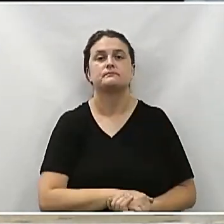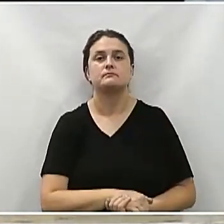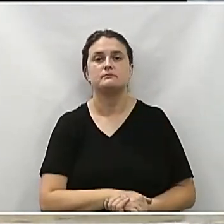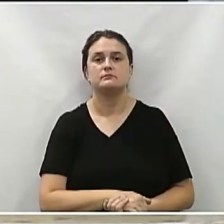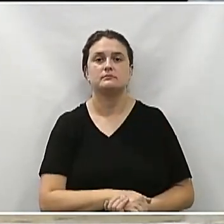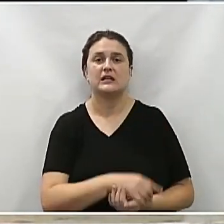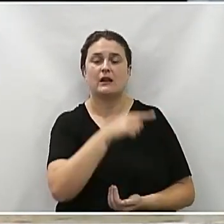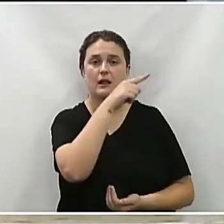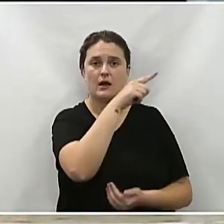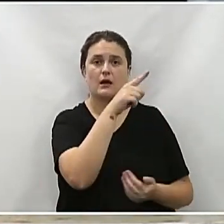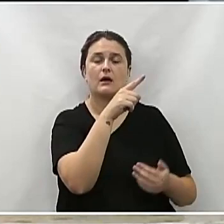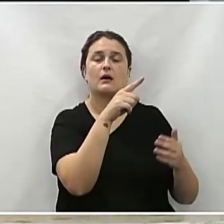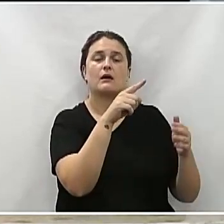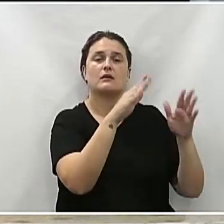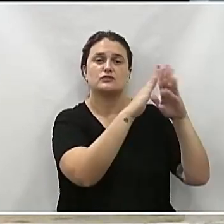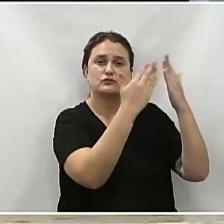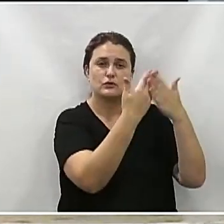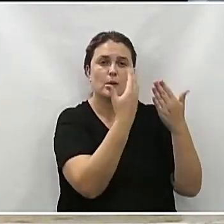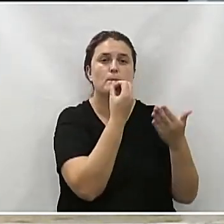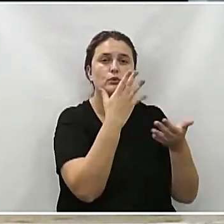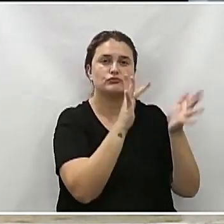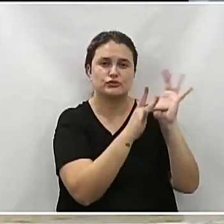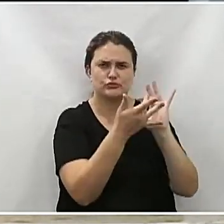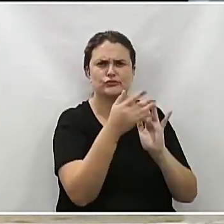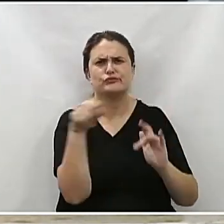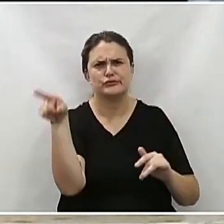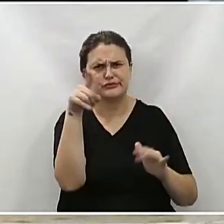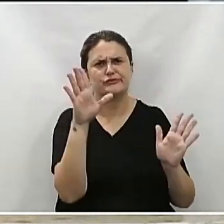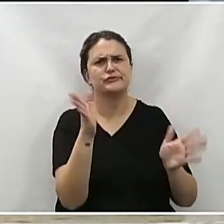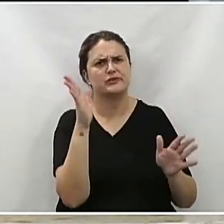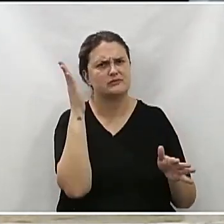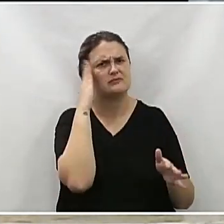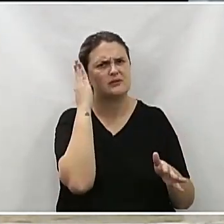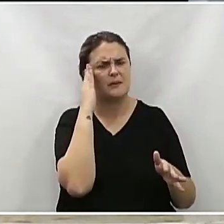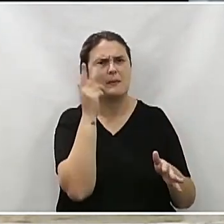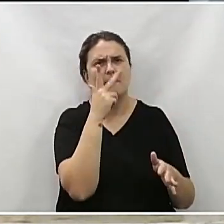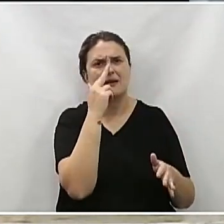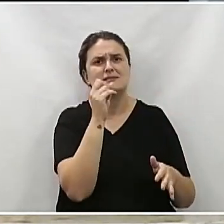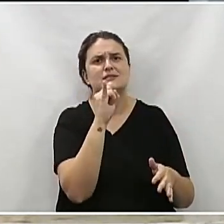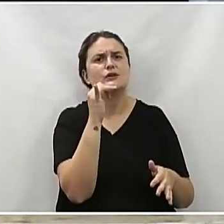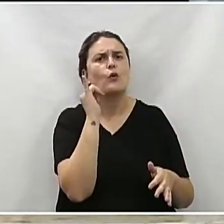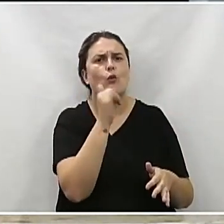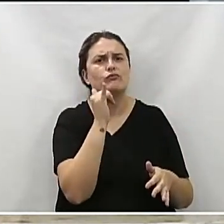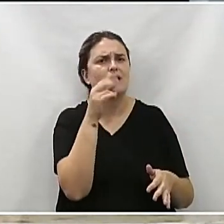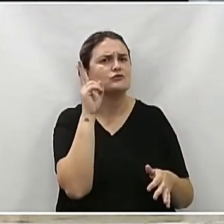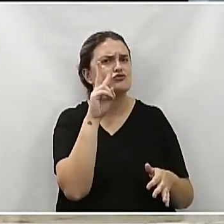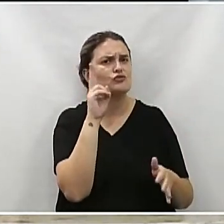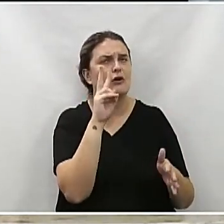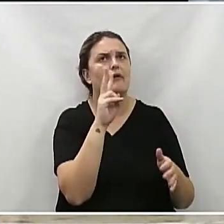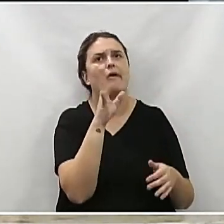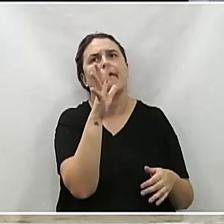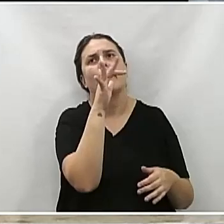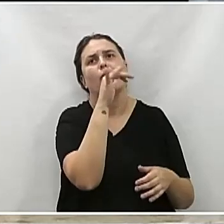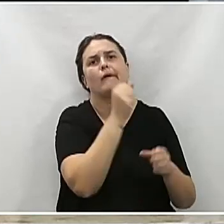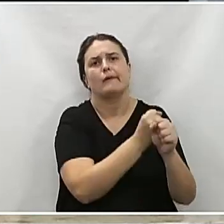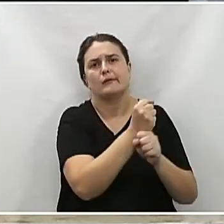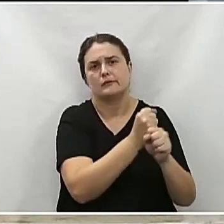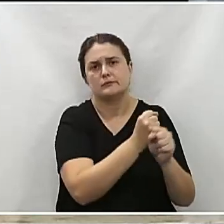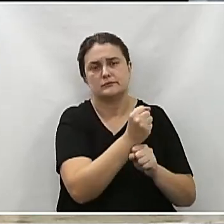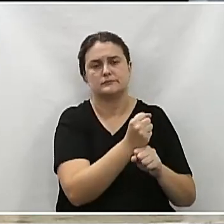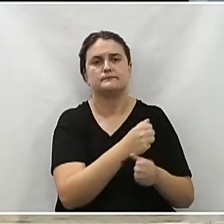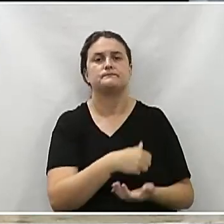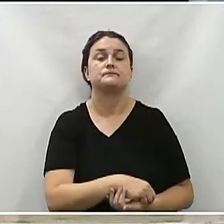Então essa do Bom Jesus é histórica, acho que conta até mesmo de poder fazer um livro, porque estão lá o povo esperando